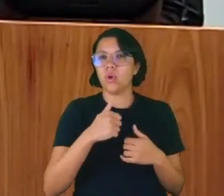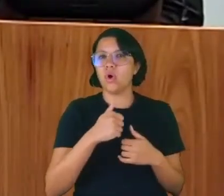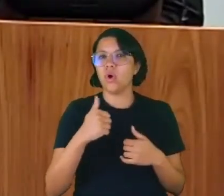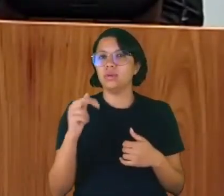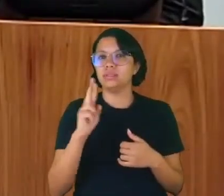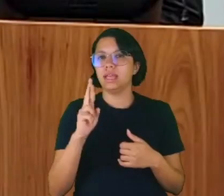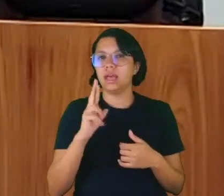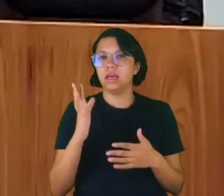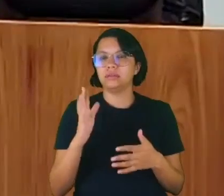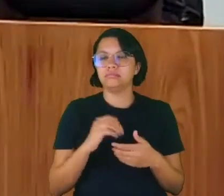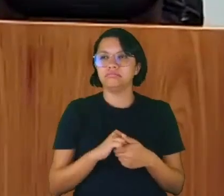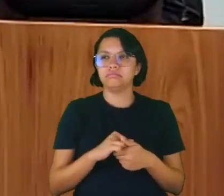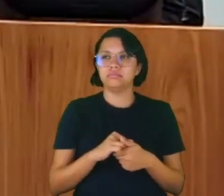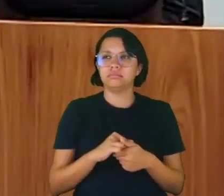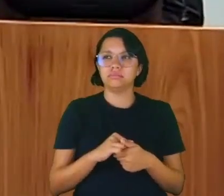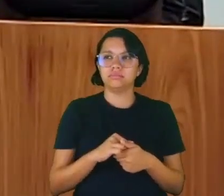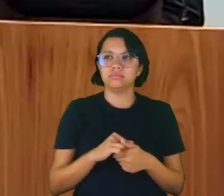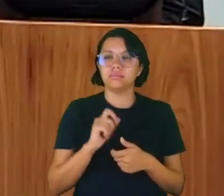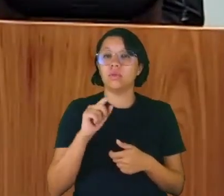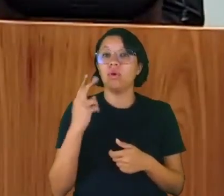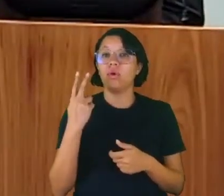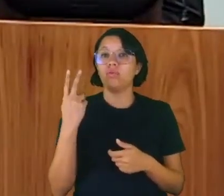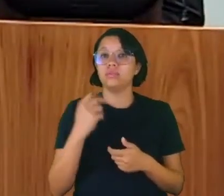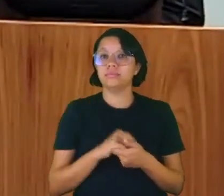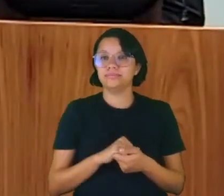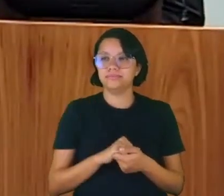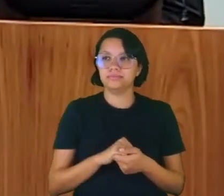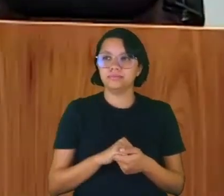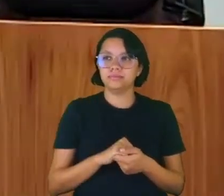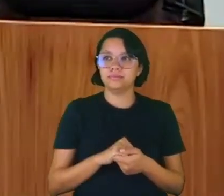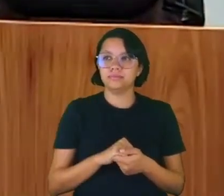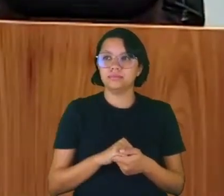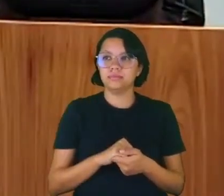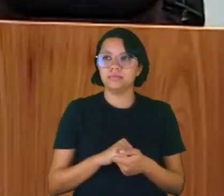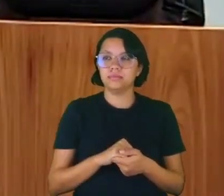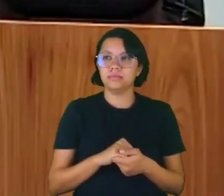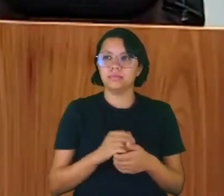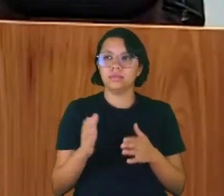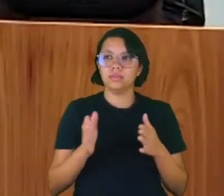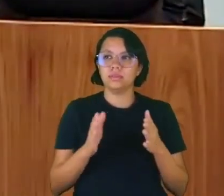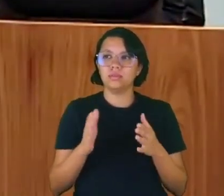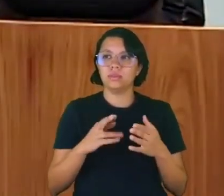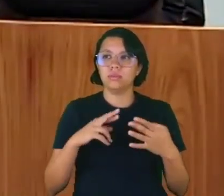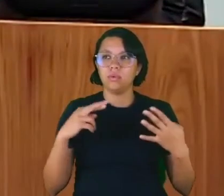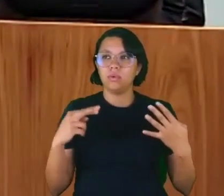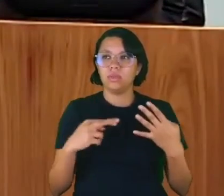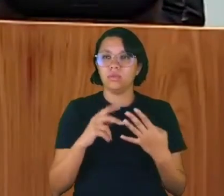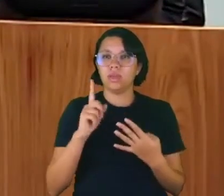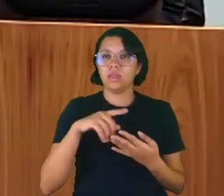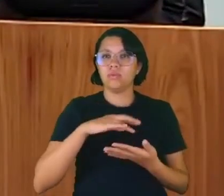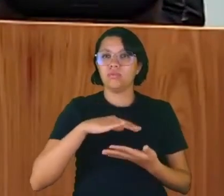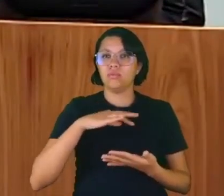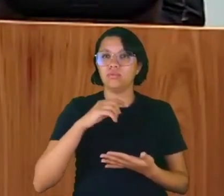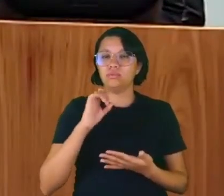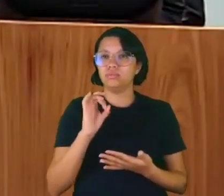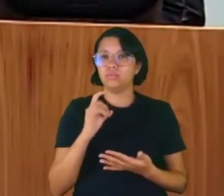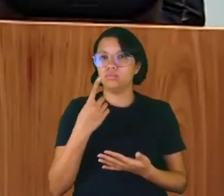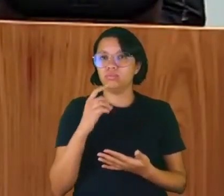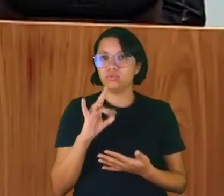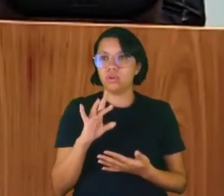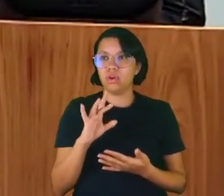R$11 e qualquer coisa. Era isso. Qual o valor? Não tem, porque quando eu recorri era um volume só, não formou o segundo volume.